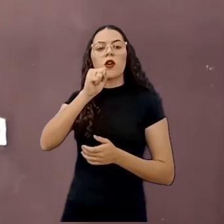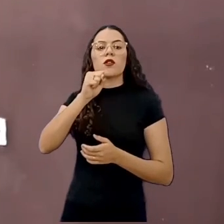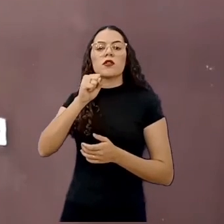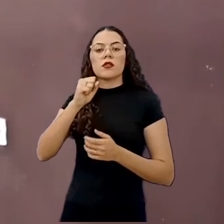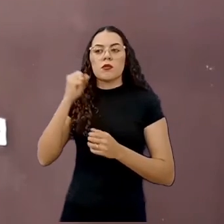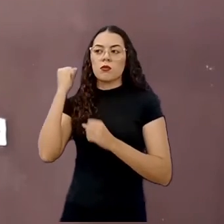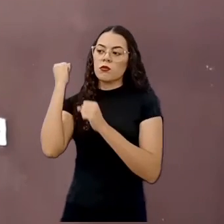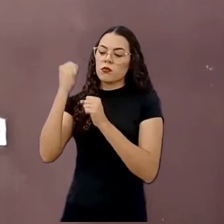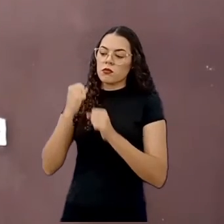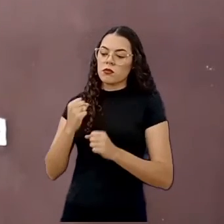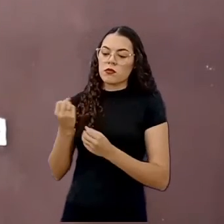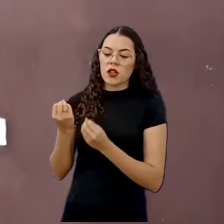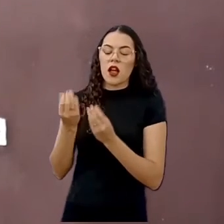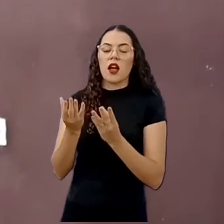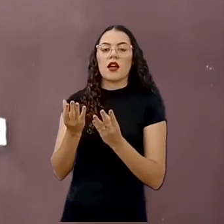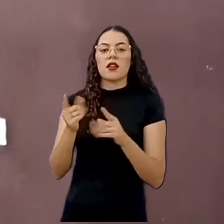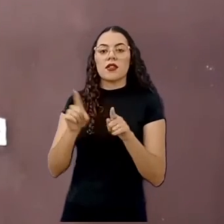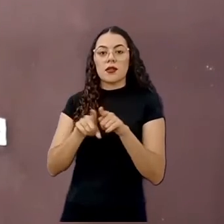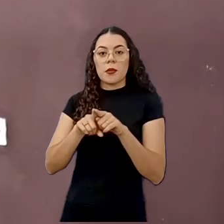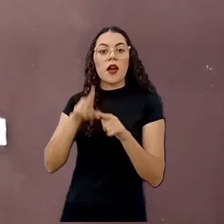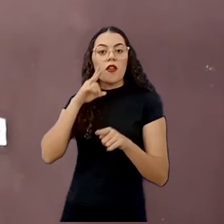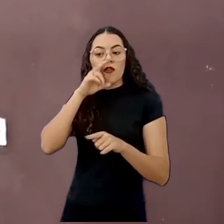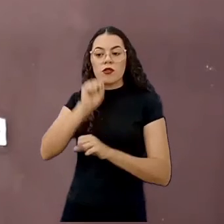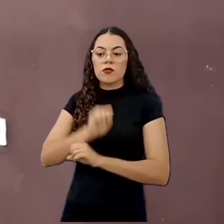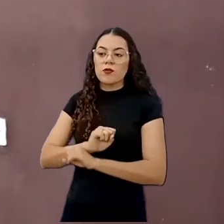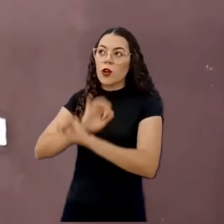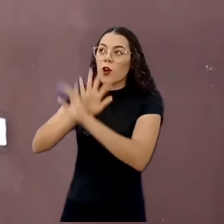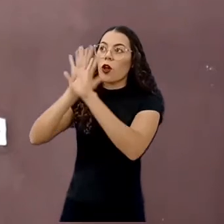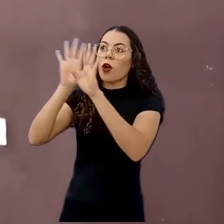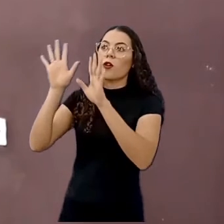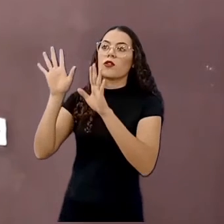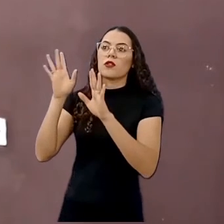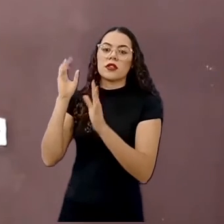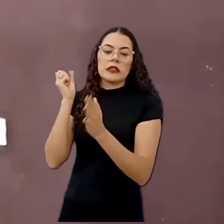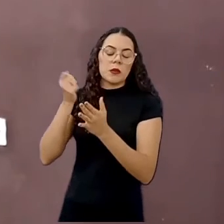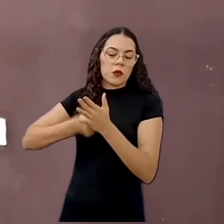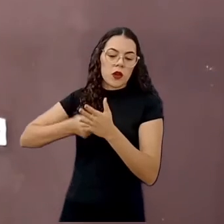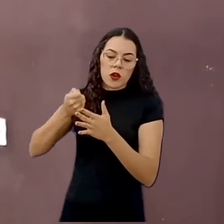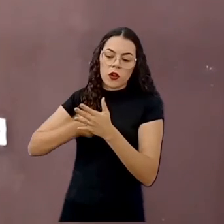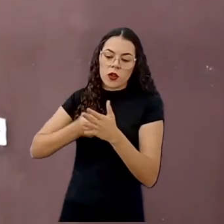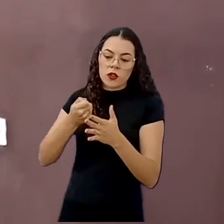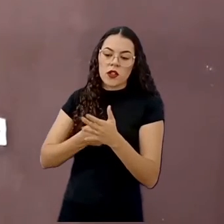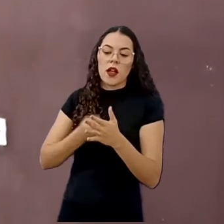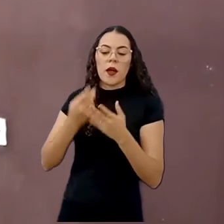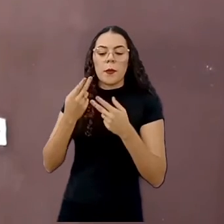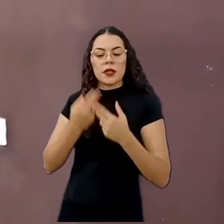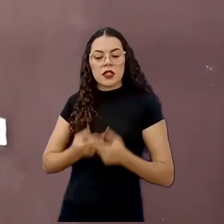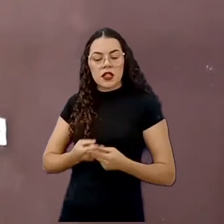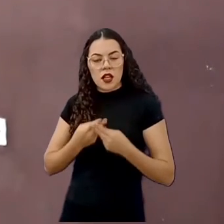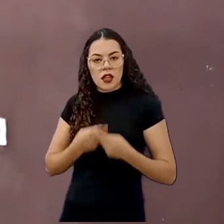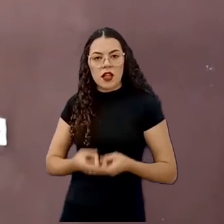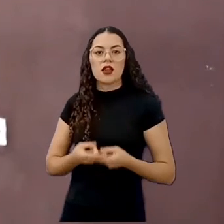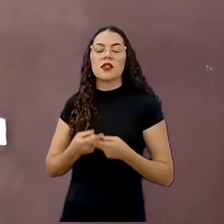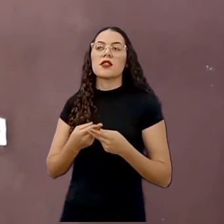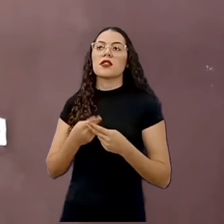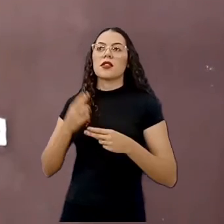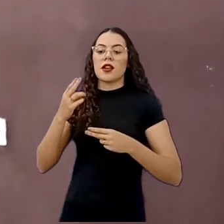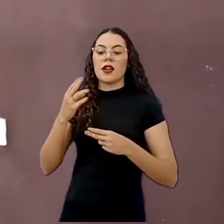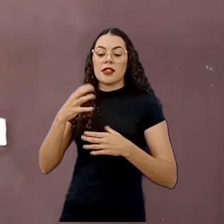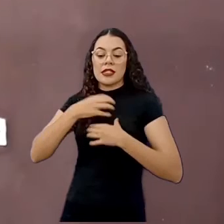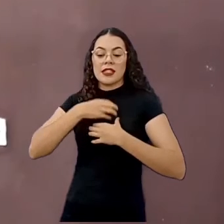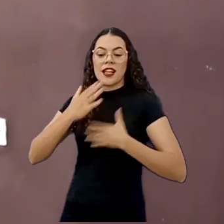poder, segundo a força da sua glória, em toda perseverança e paciência, com